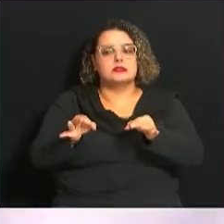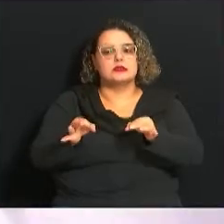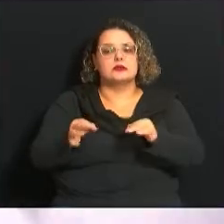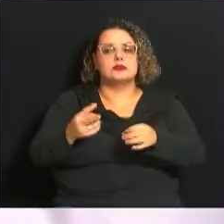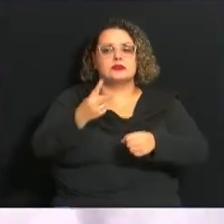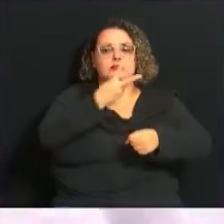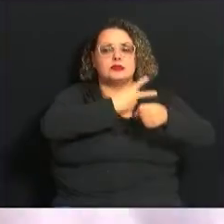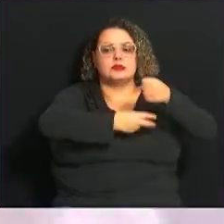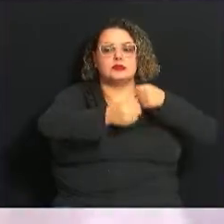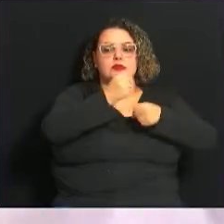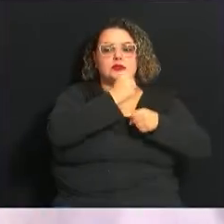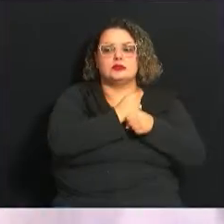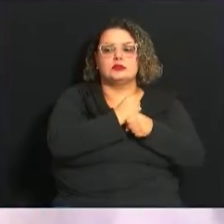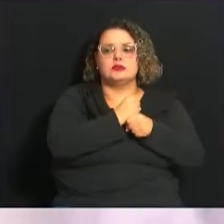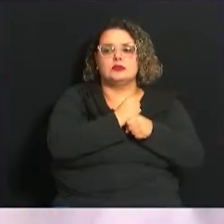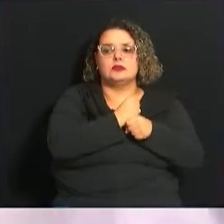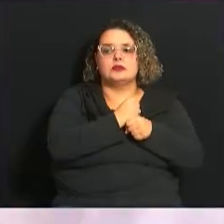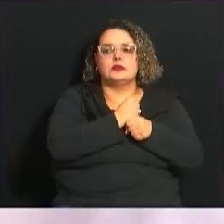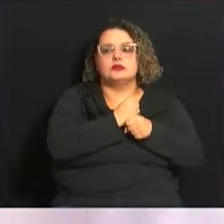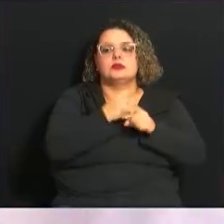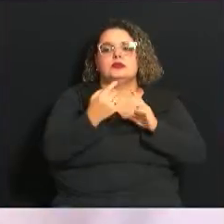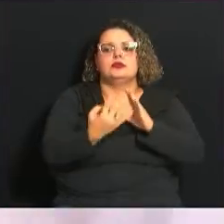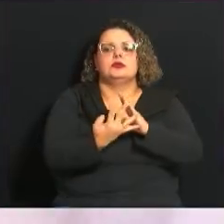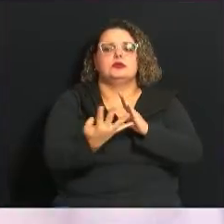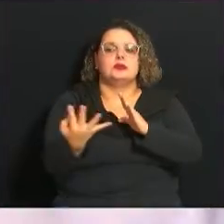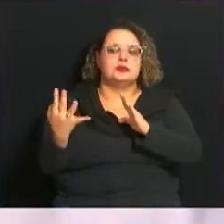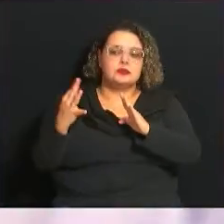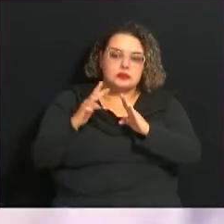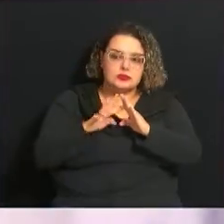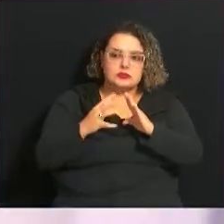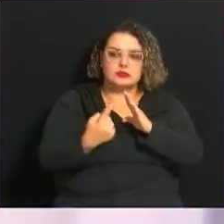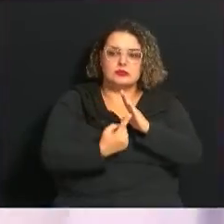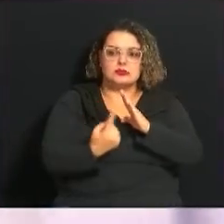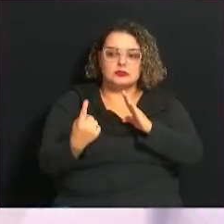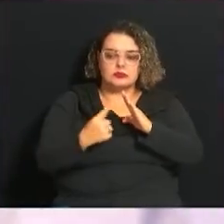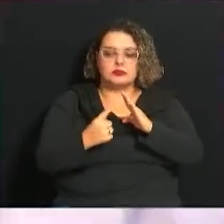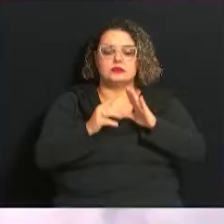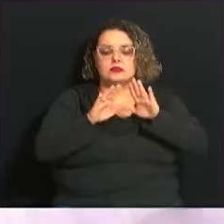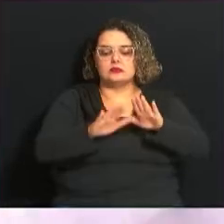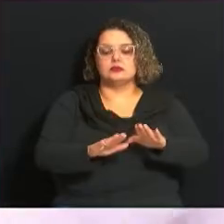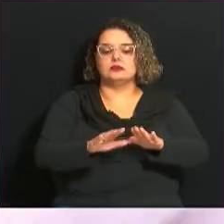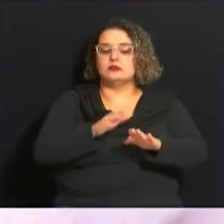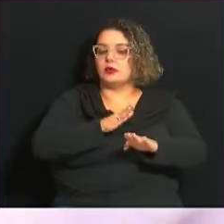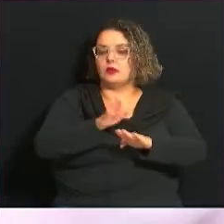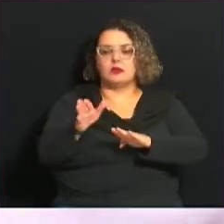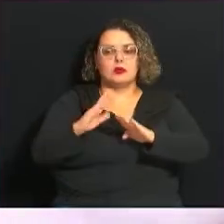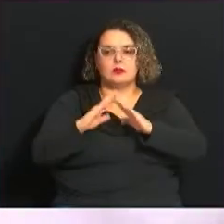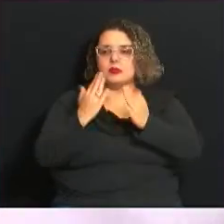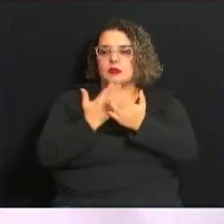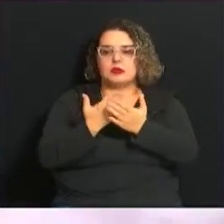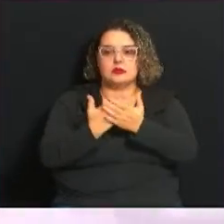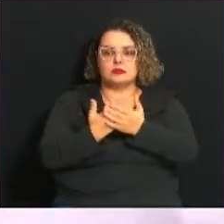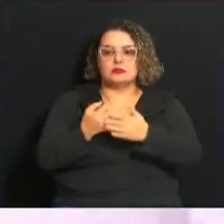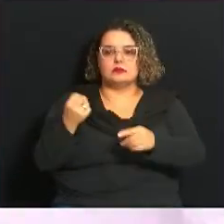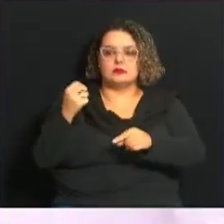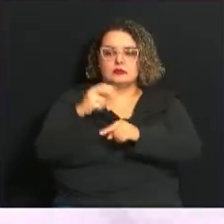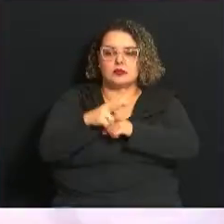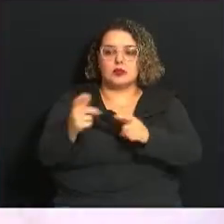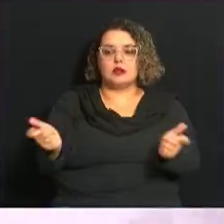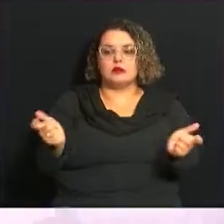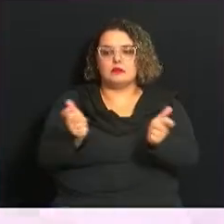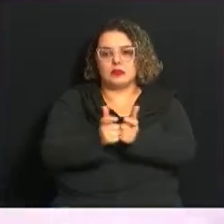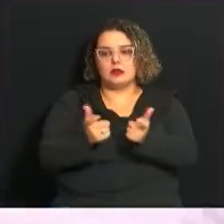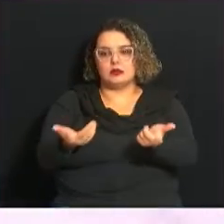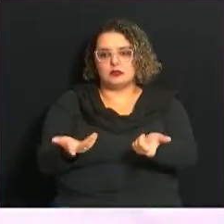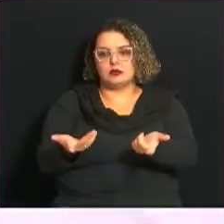conta do isolamento social, as pessoas circulavam mais, as crianças não iam para a escola. Então, a circulação viral era menor.